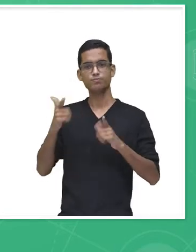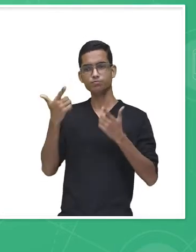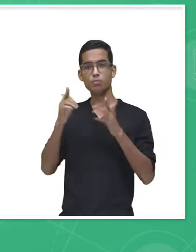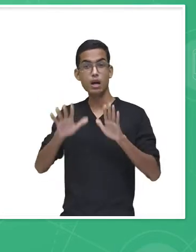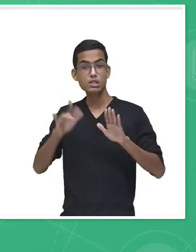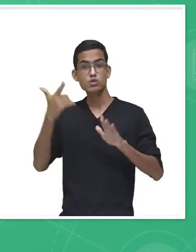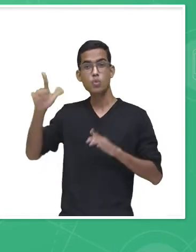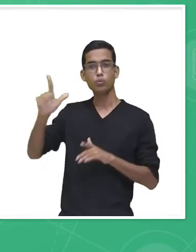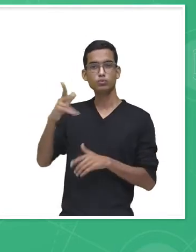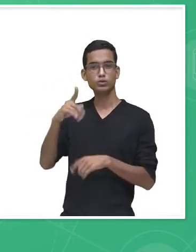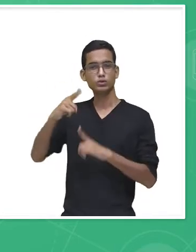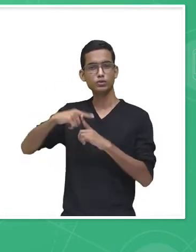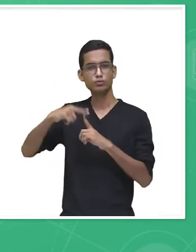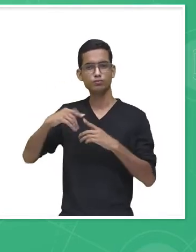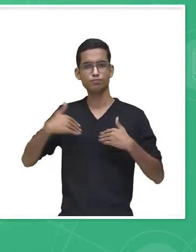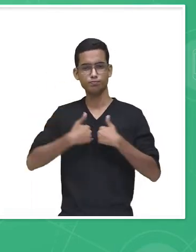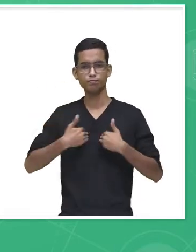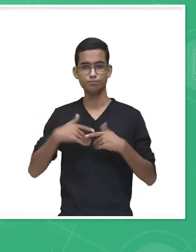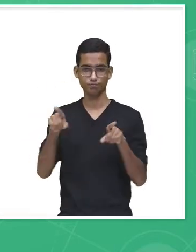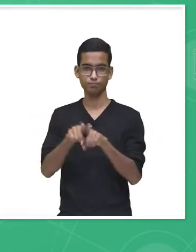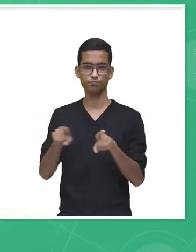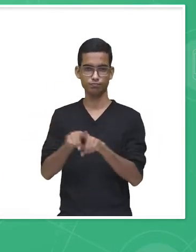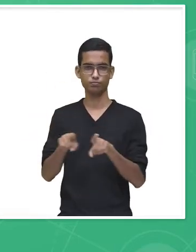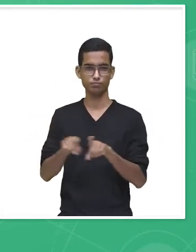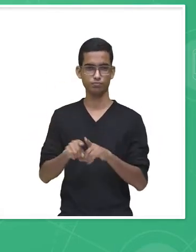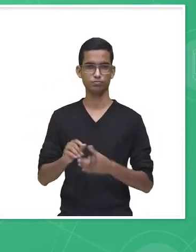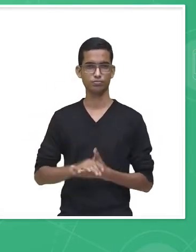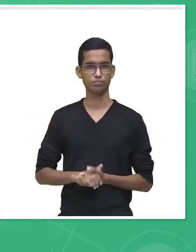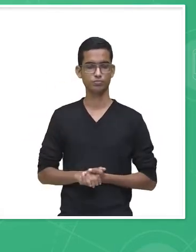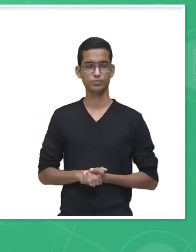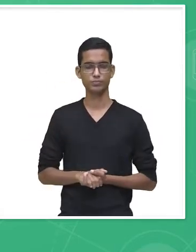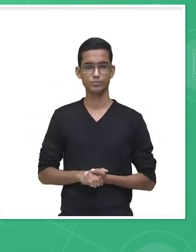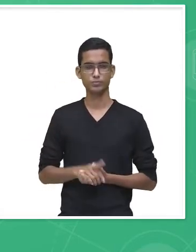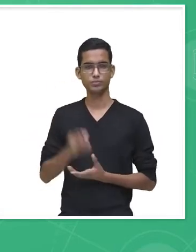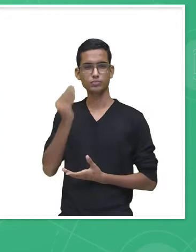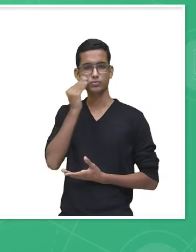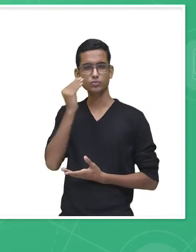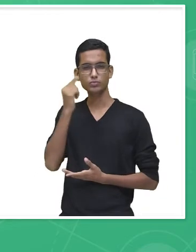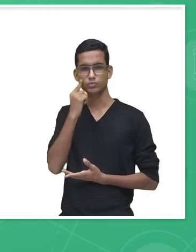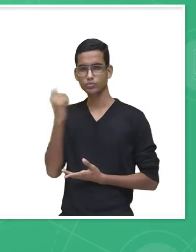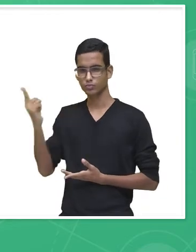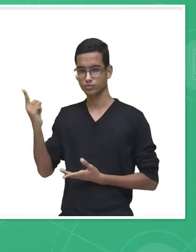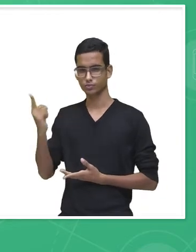vamos observar que temos as excretas nitrogenadas e